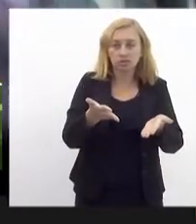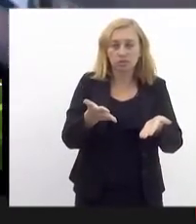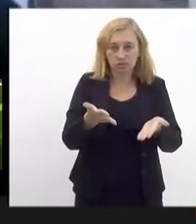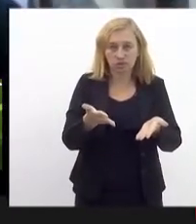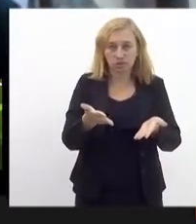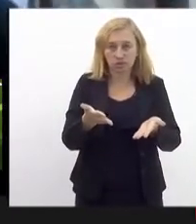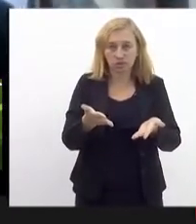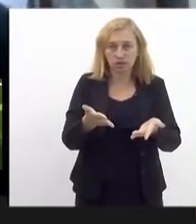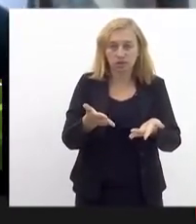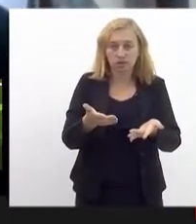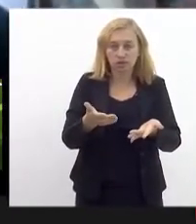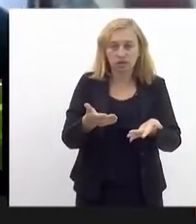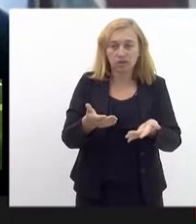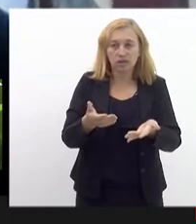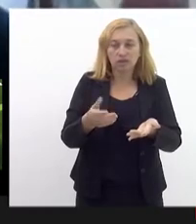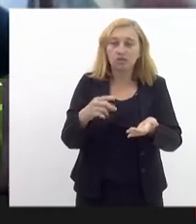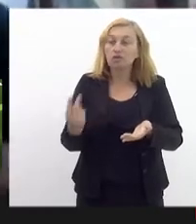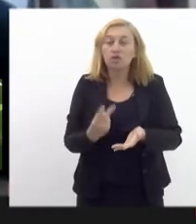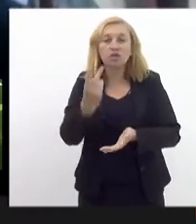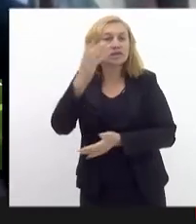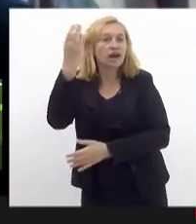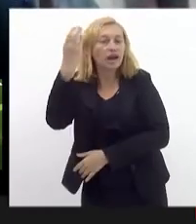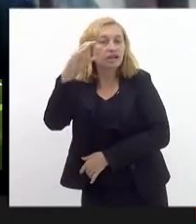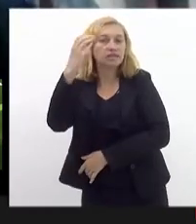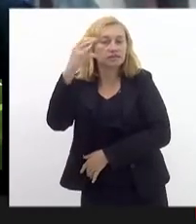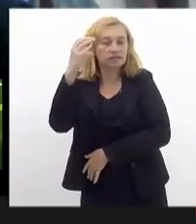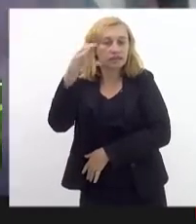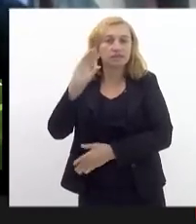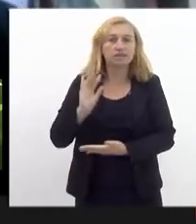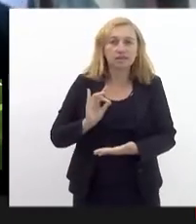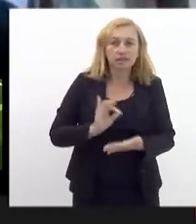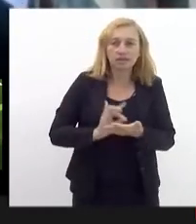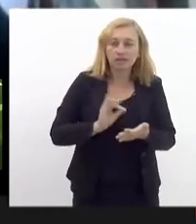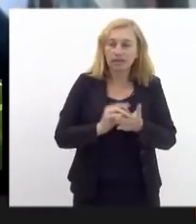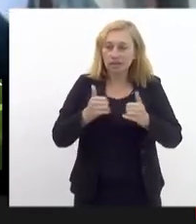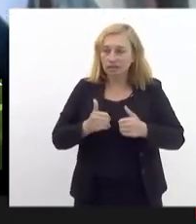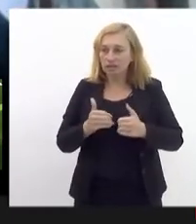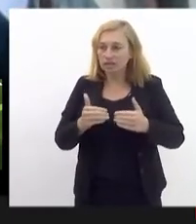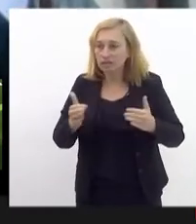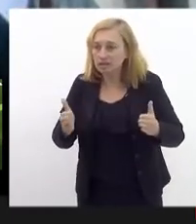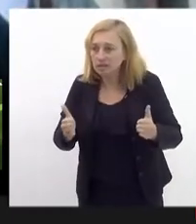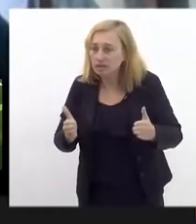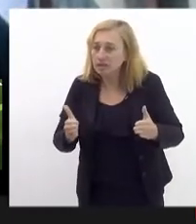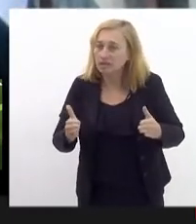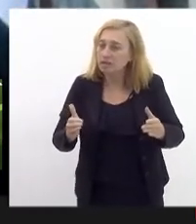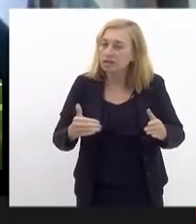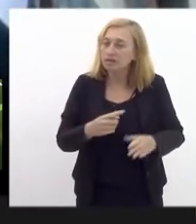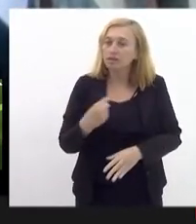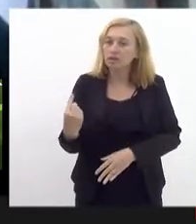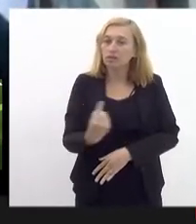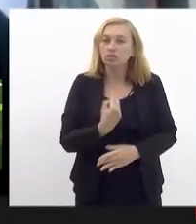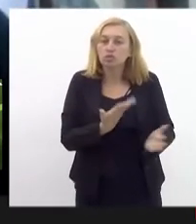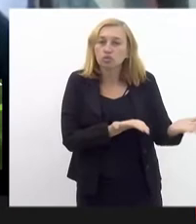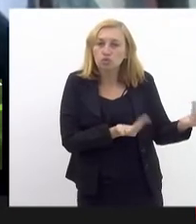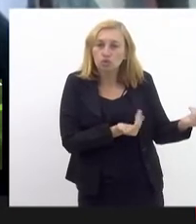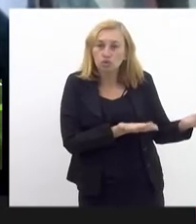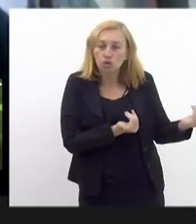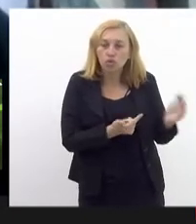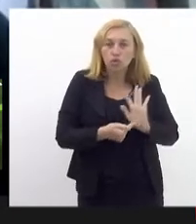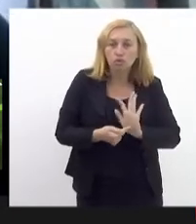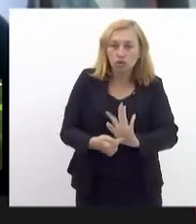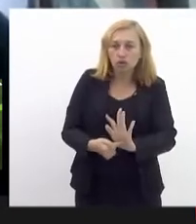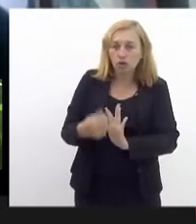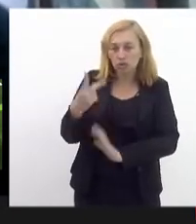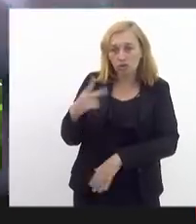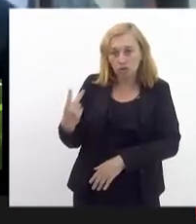espírito científico que, no fundo, abre portas e janelas para a nossa juventude mostrar o